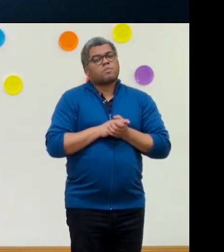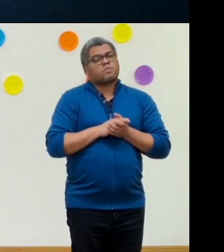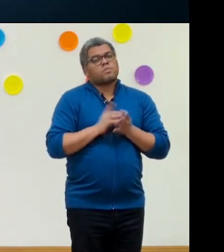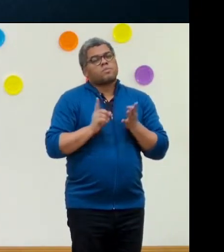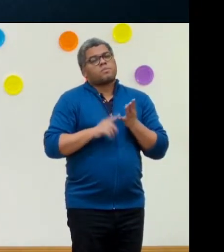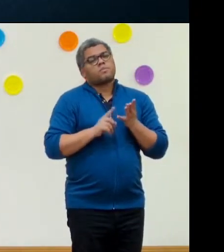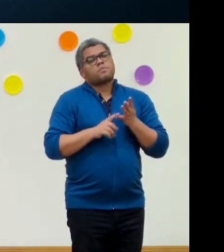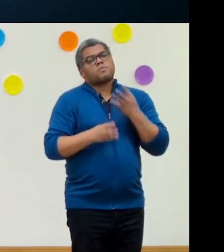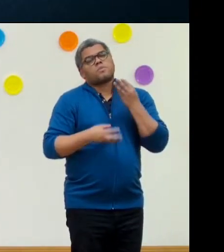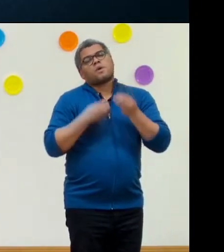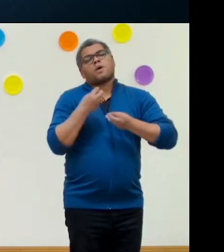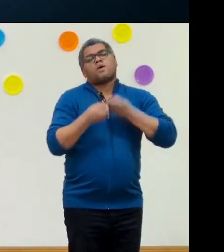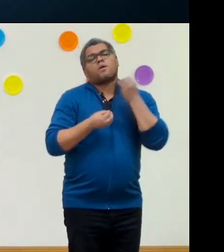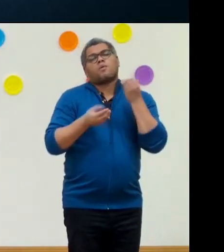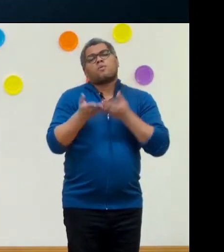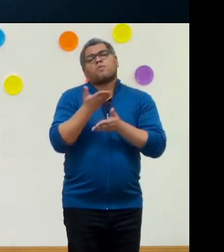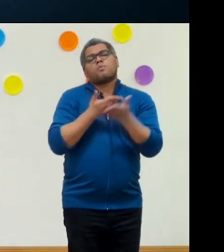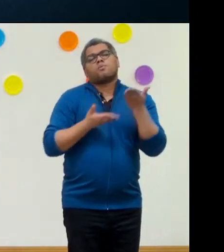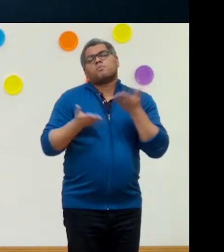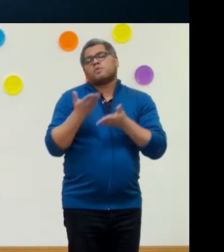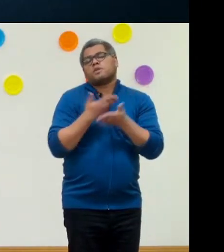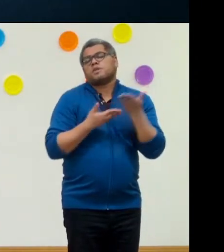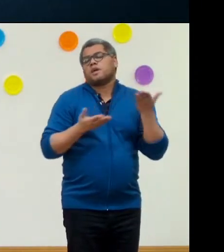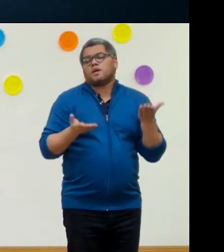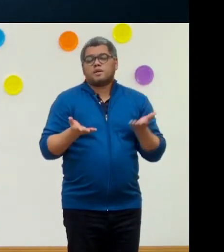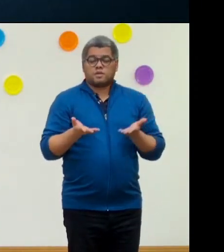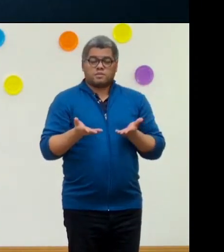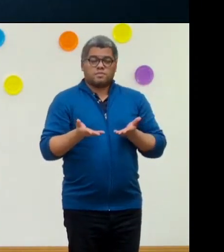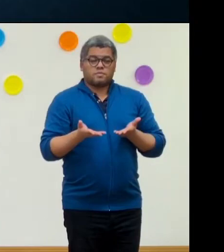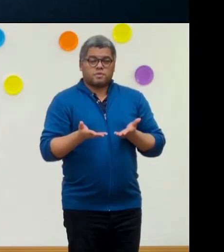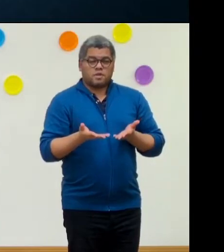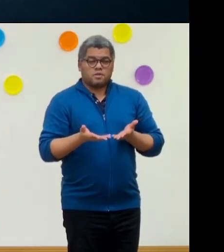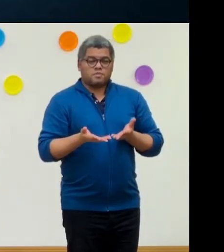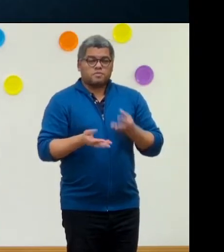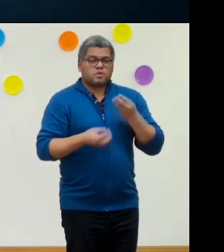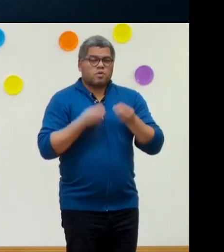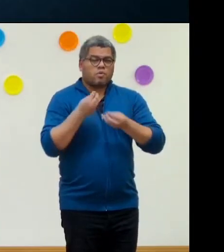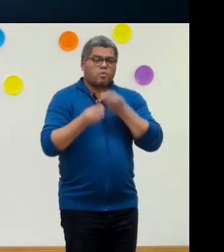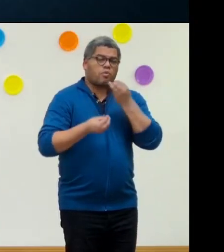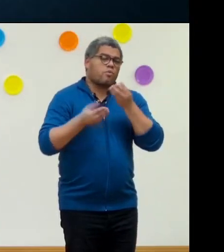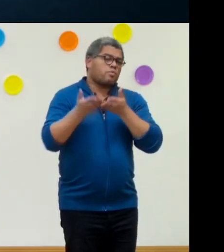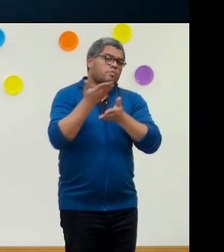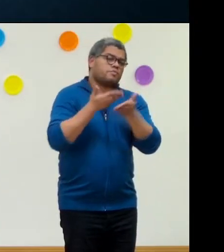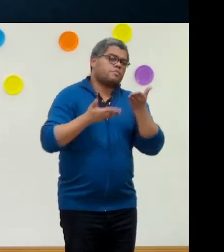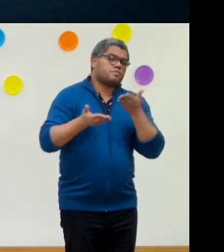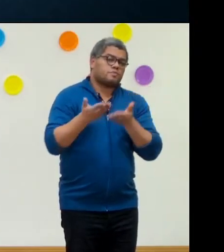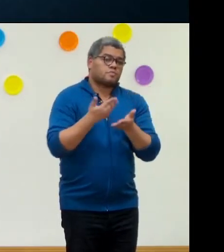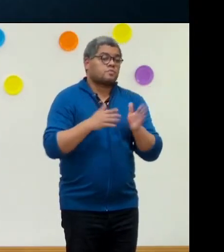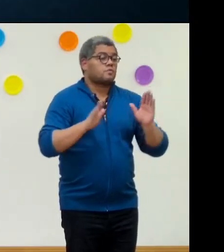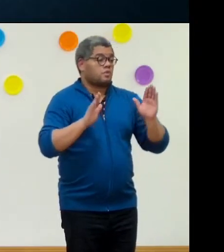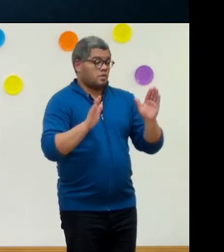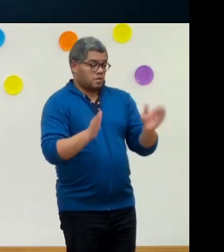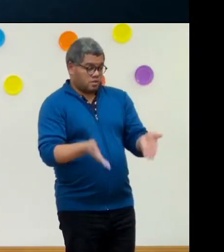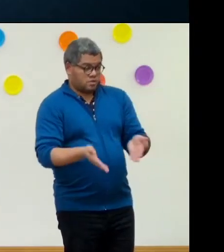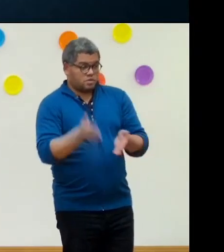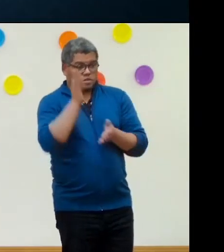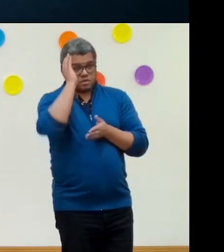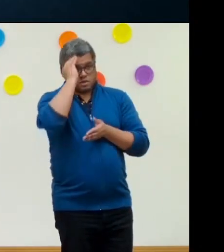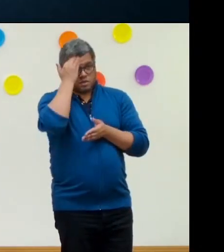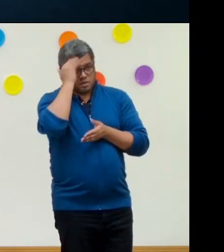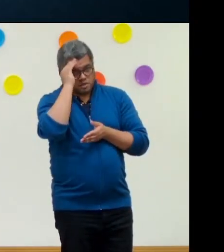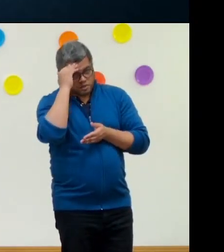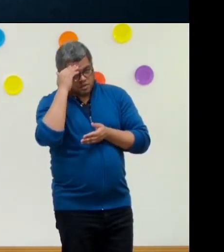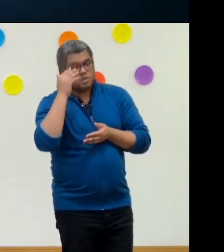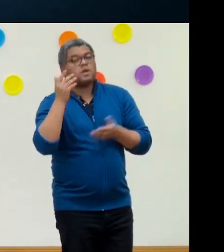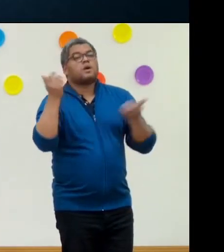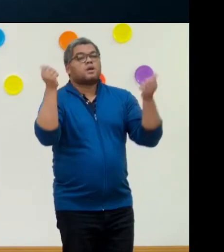gente procede diante disso? Fala, Guilherme, e aí? Como é que a gente lida com isso? Tá, já entendi que é horrível, que o mundo não